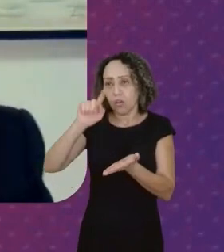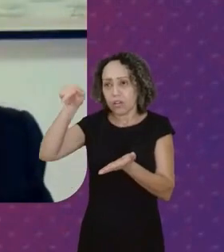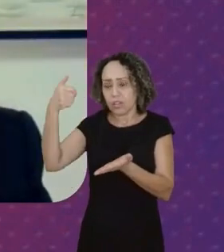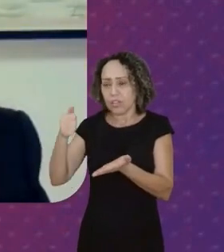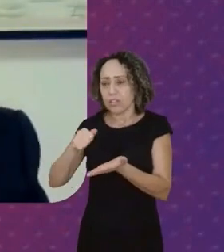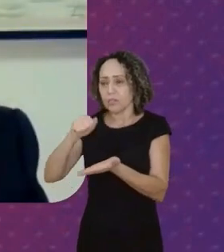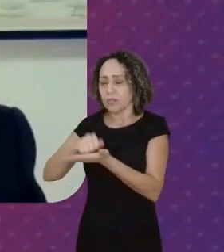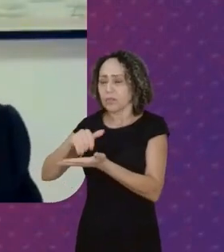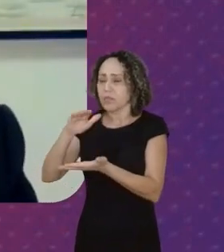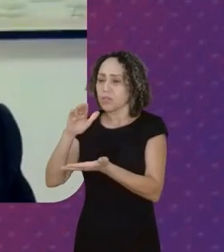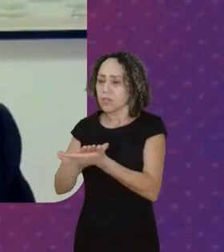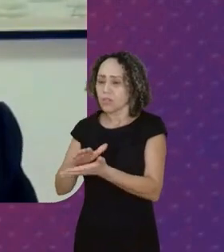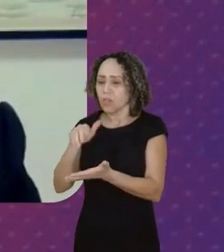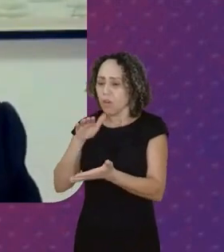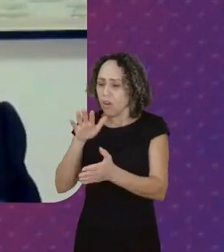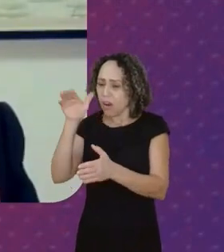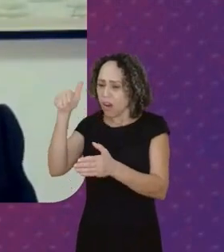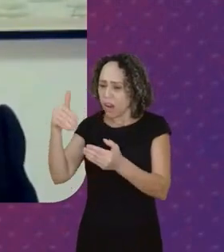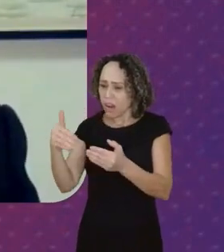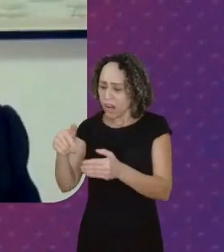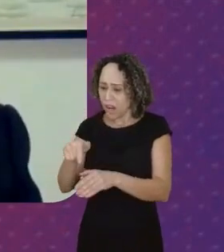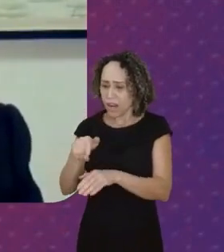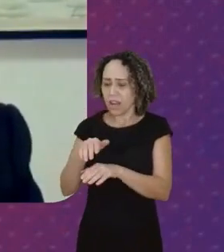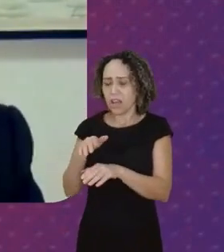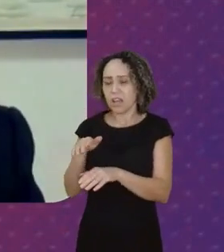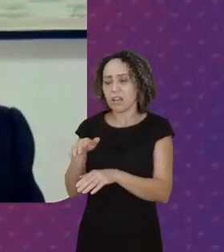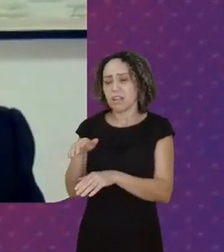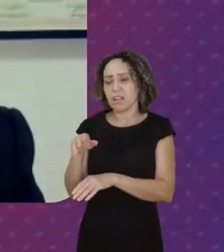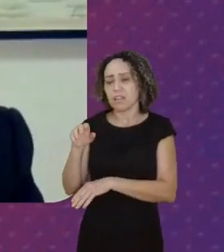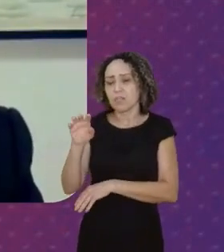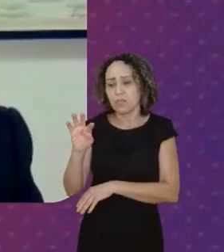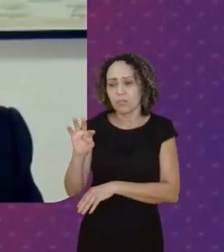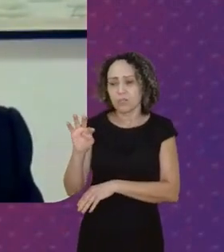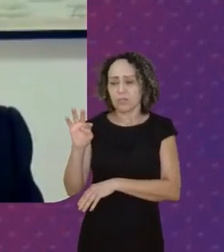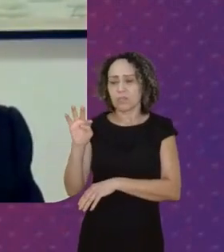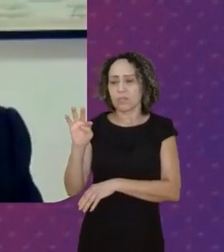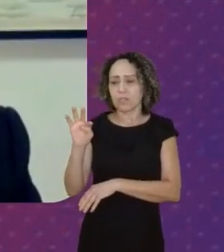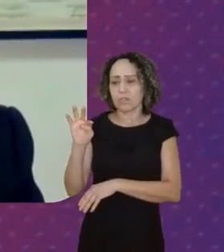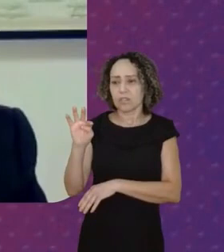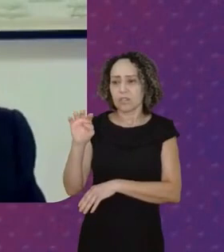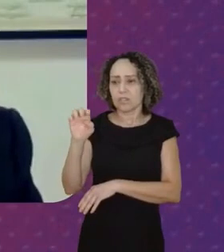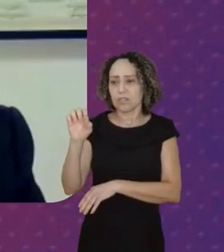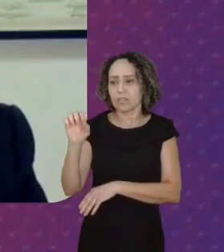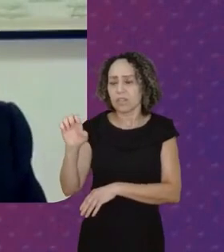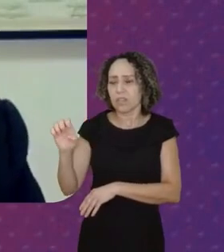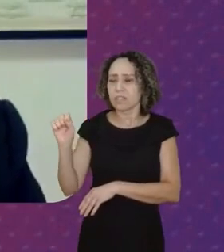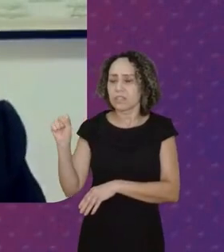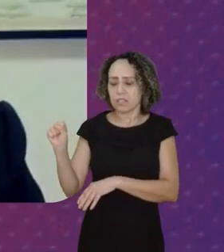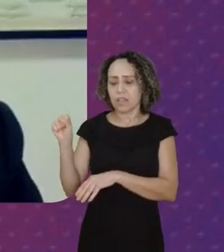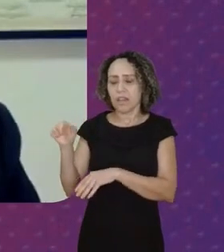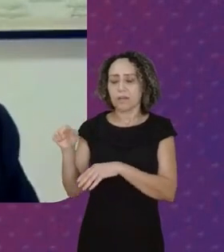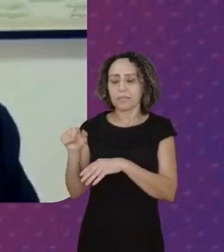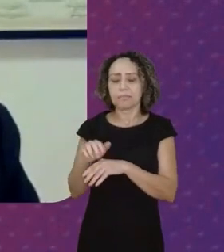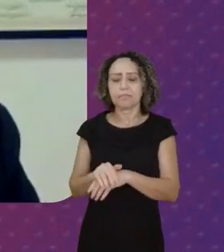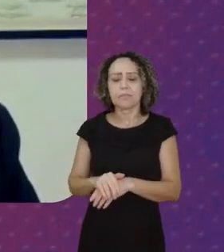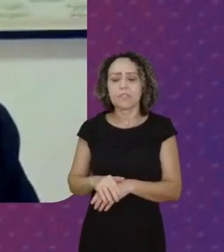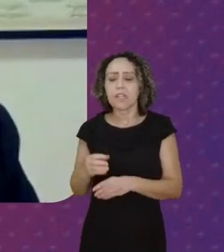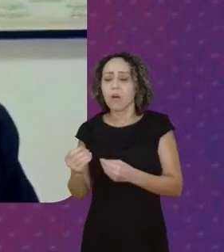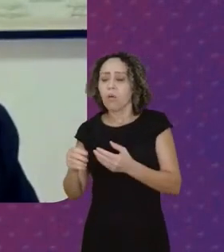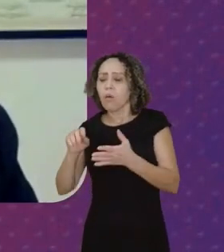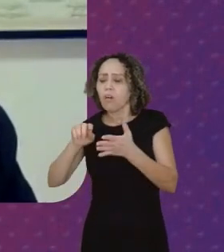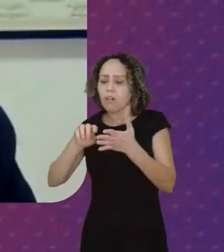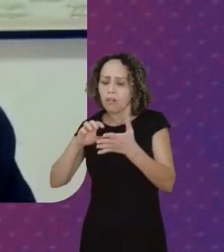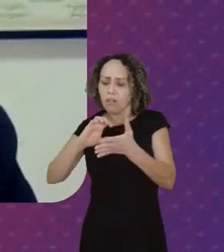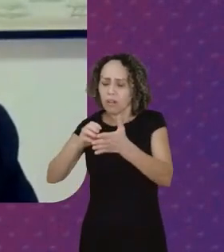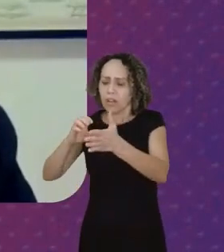Tribunal Superior Eleitoral. Esse estatuto vai ter que prever como é que vai ser dividido ali o espaço entre os